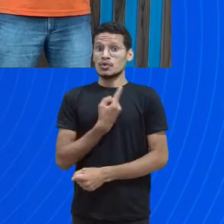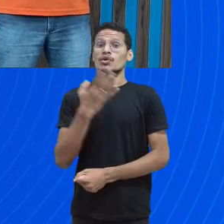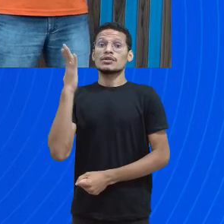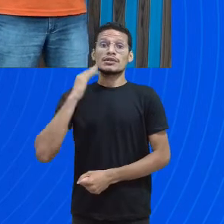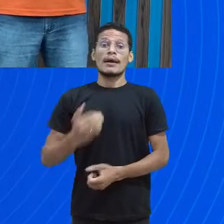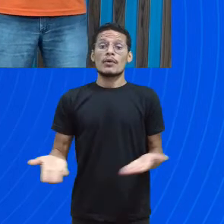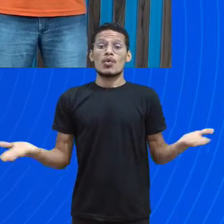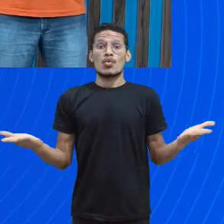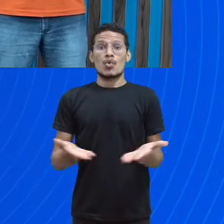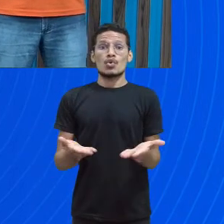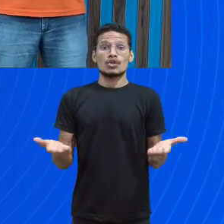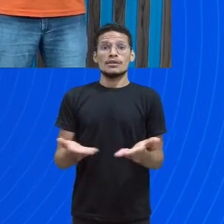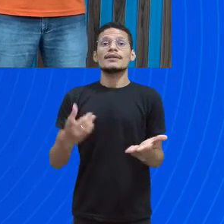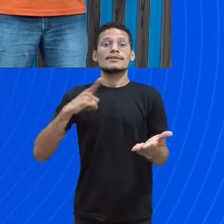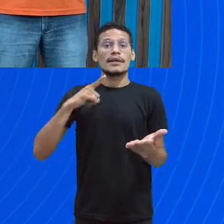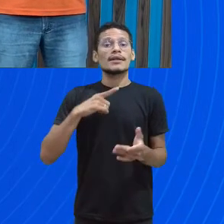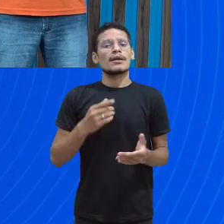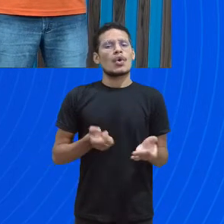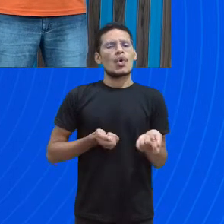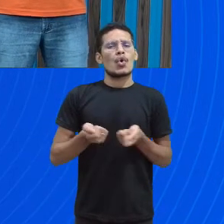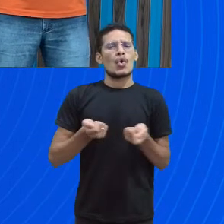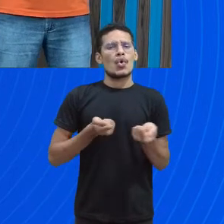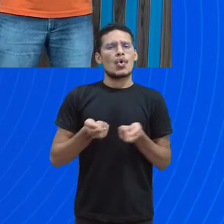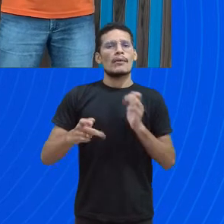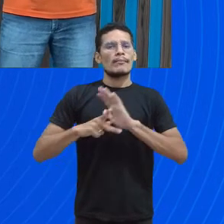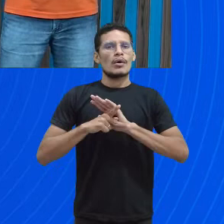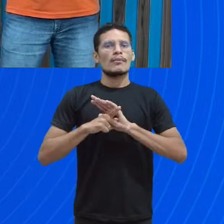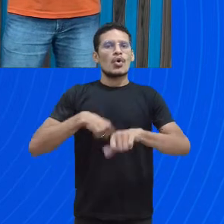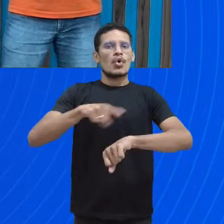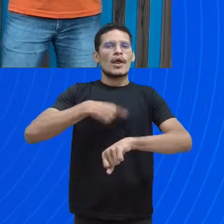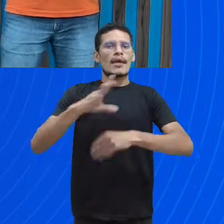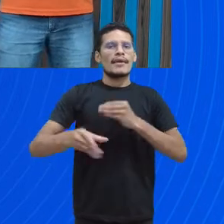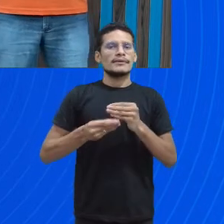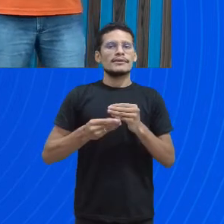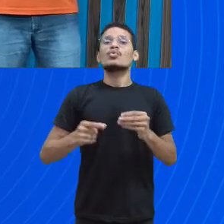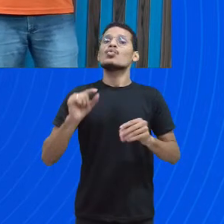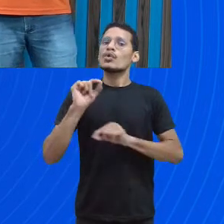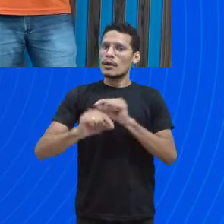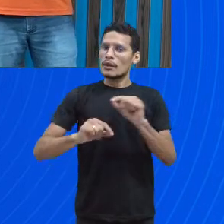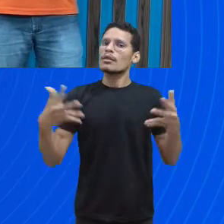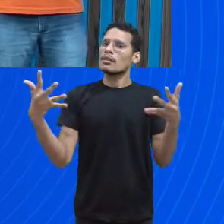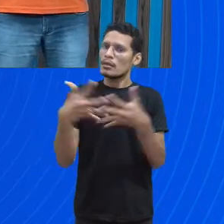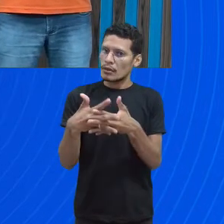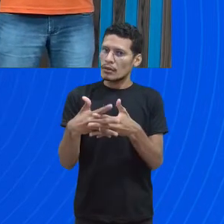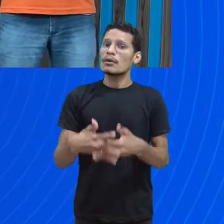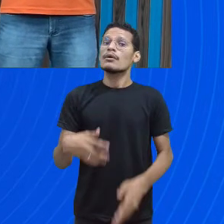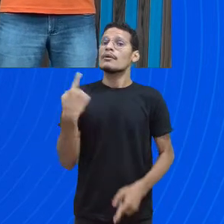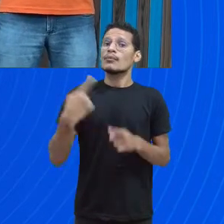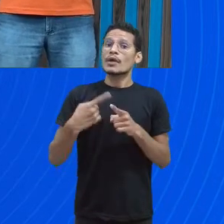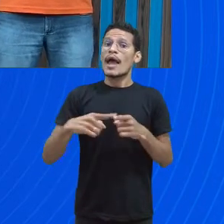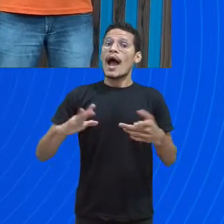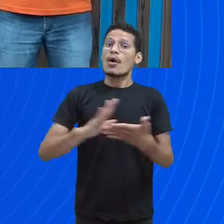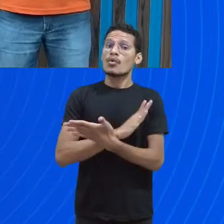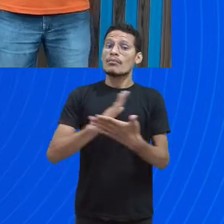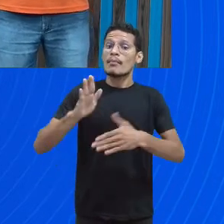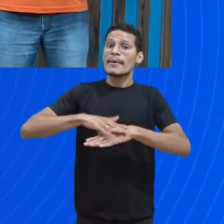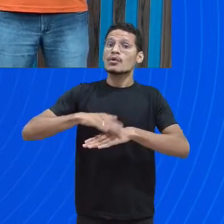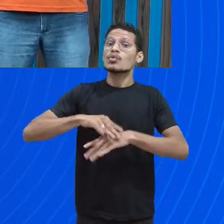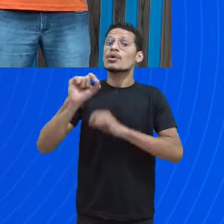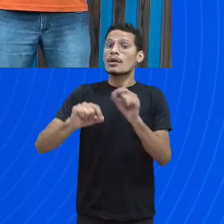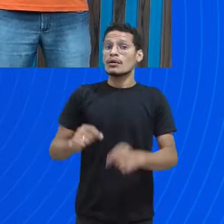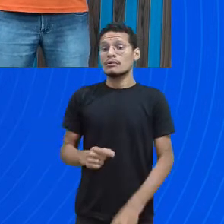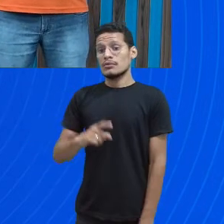essa questão da negociação da hora extra é muito complicado, porque às vezes, né, você não tem nem muita escolha, né? Porque o